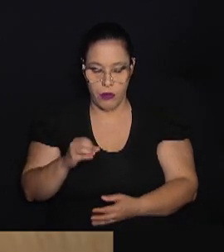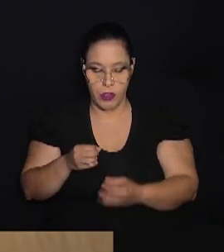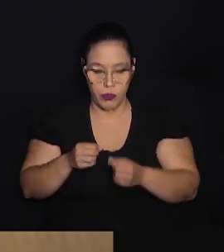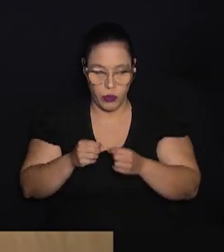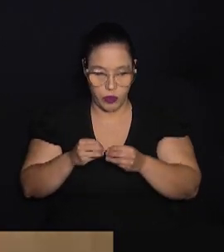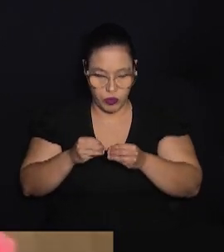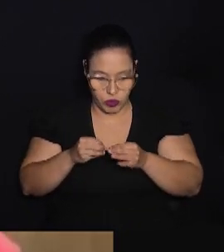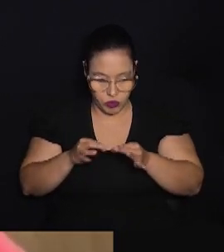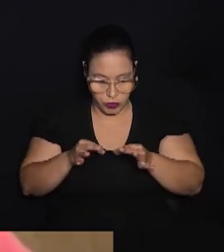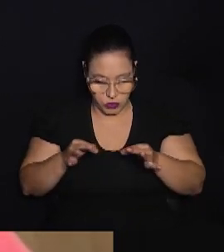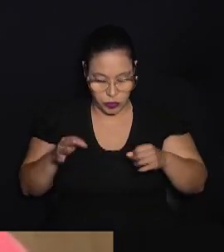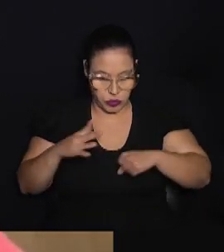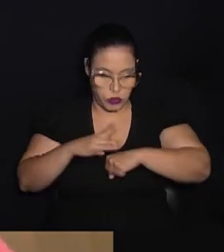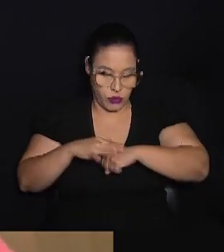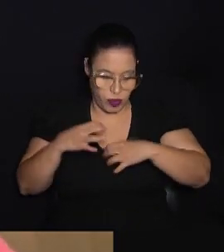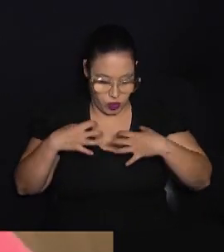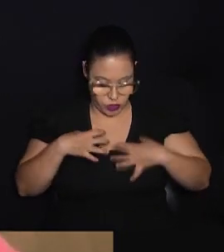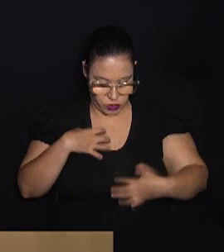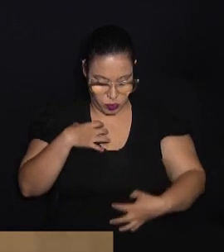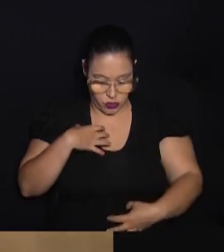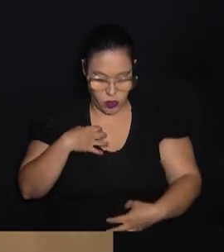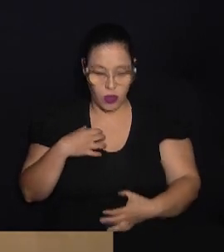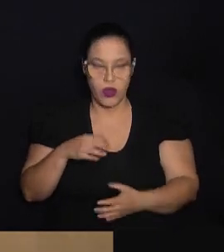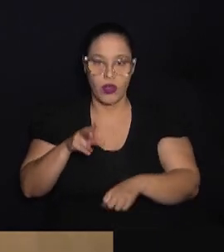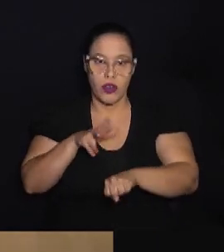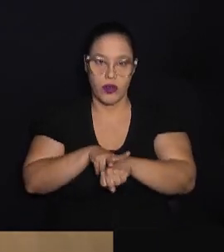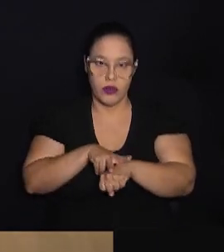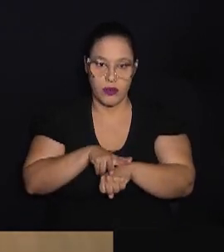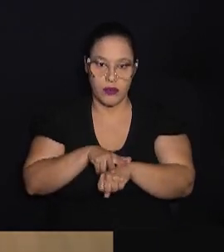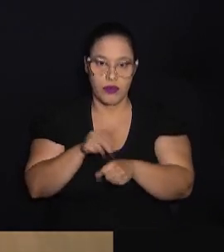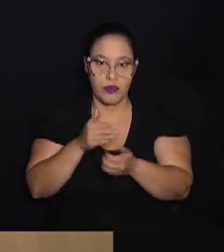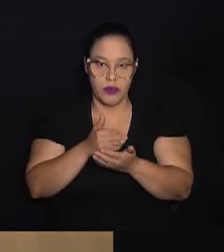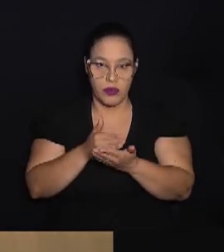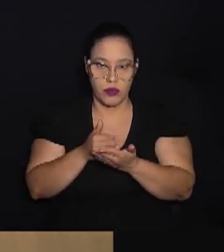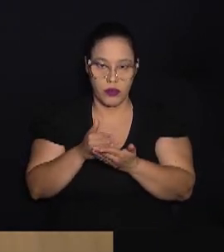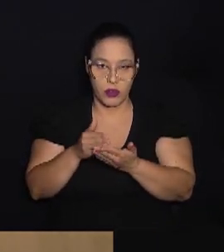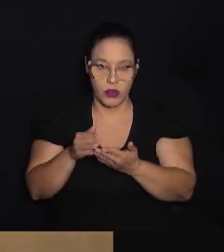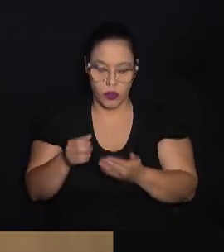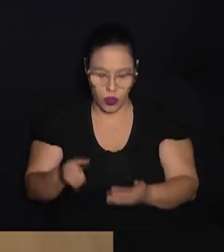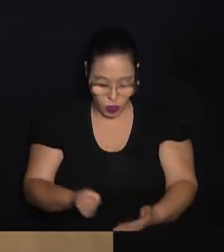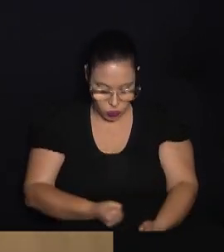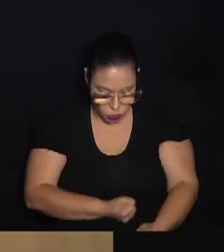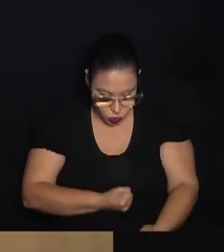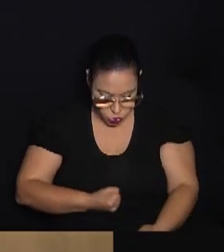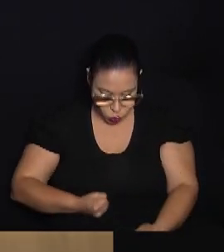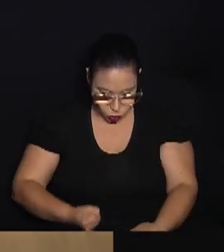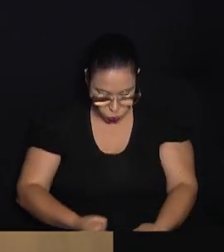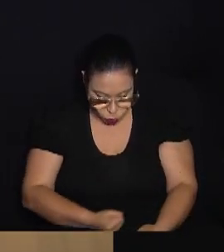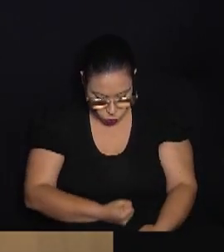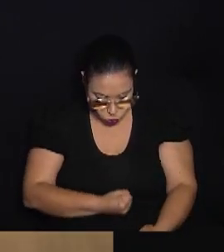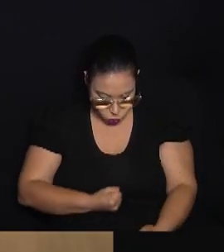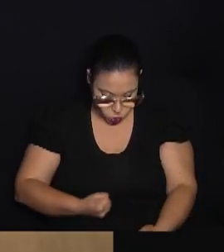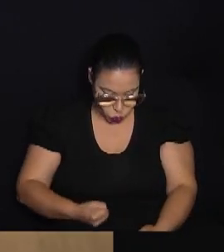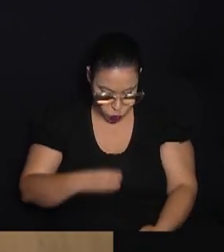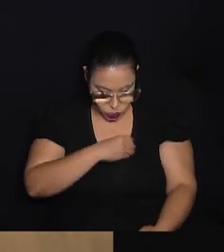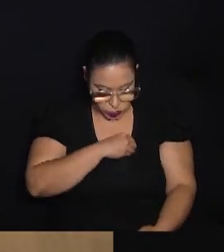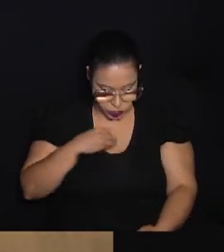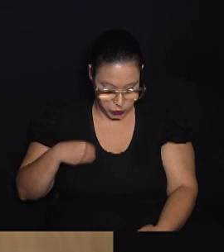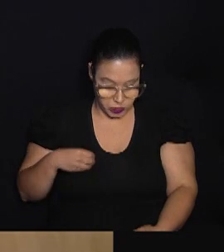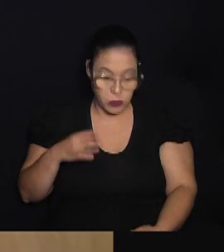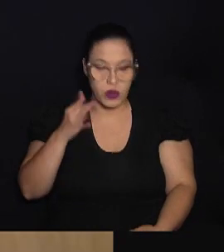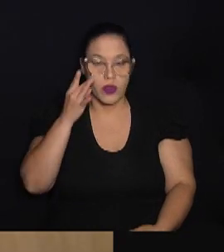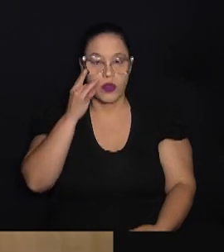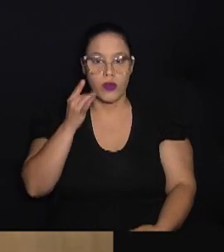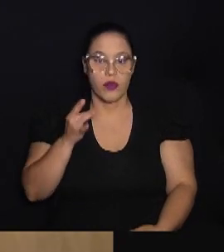crescimento da doença no corpo da paciente. Então, a gente começa com o exame de ultrassom para fazer esse rastreamento, essa detecção.